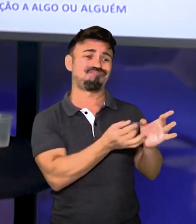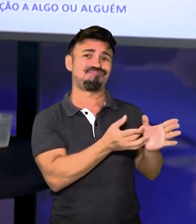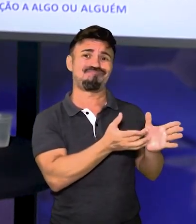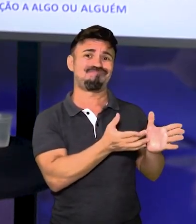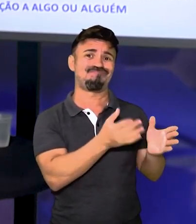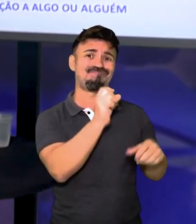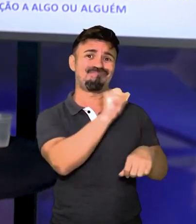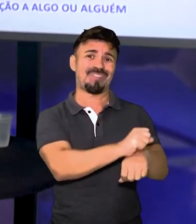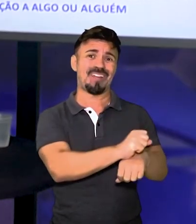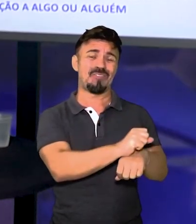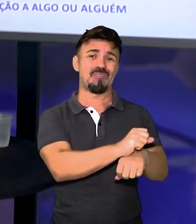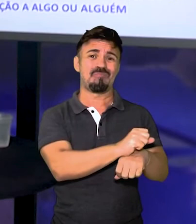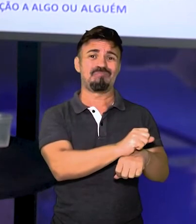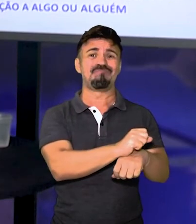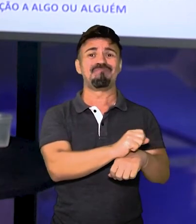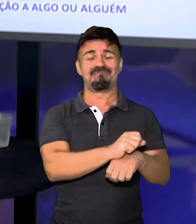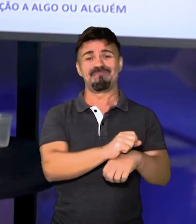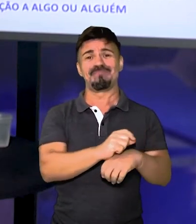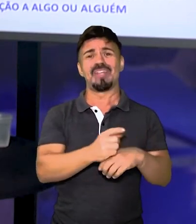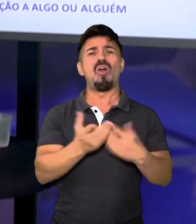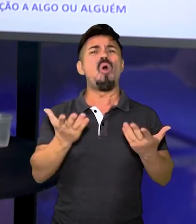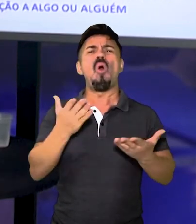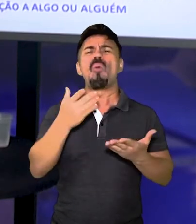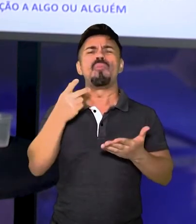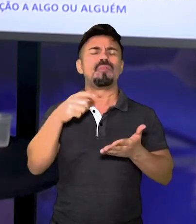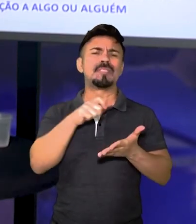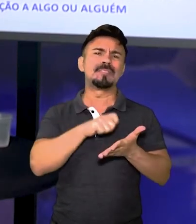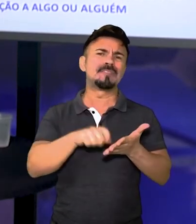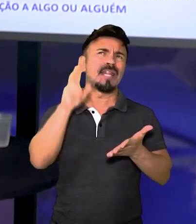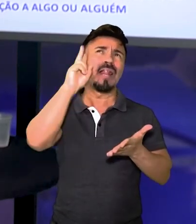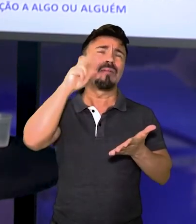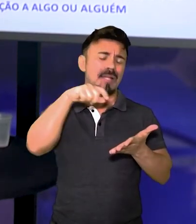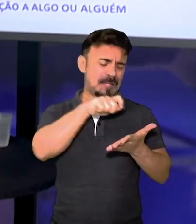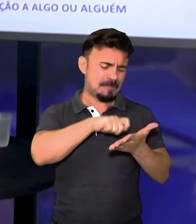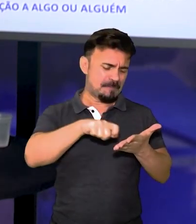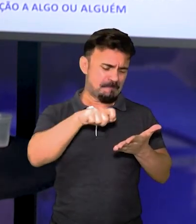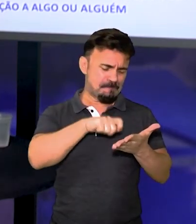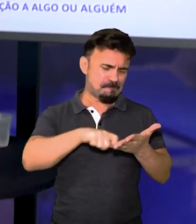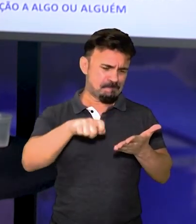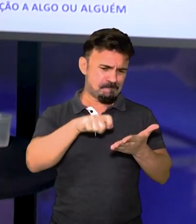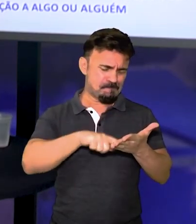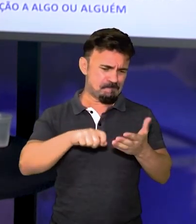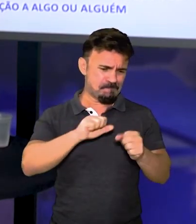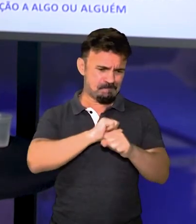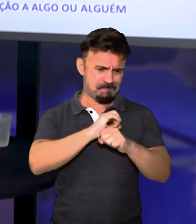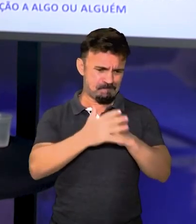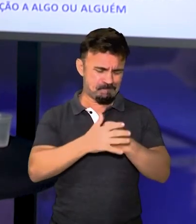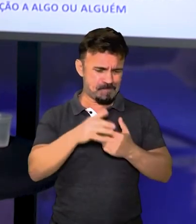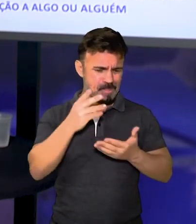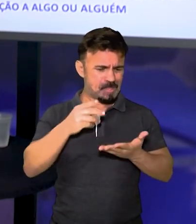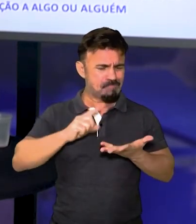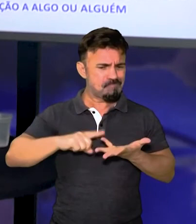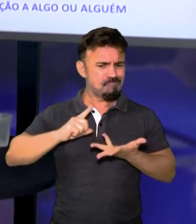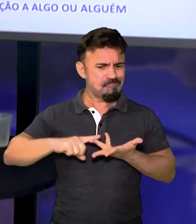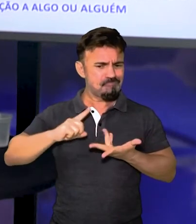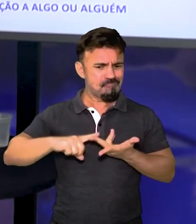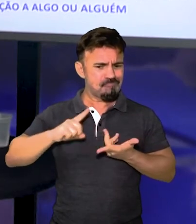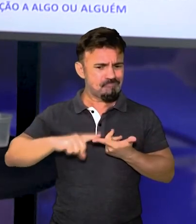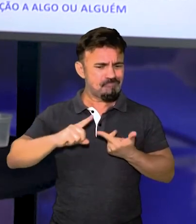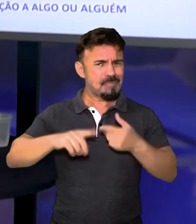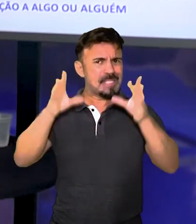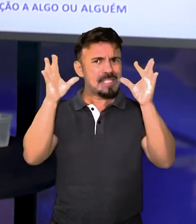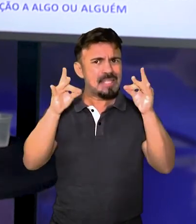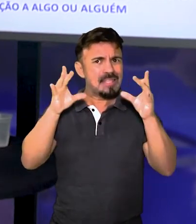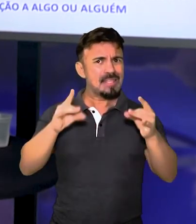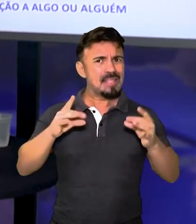de ir para a escola, seria muito importante. Porque quando a gente chegasse, você ia rever. Depois que passasse tudo isso, imagine